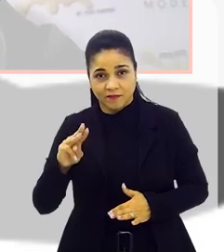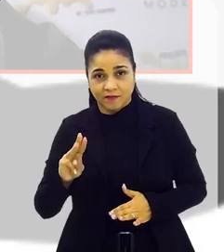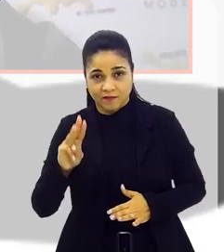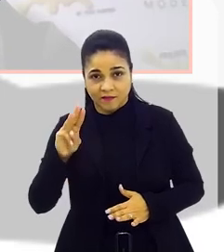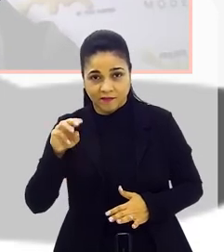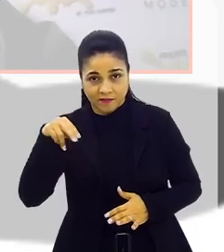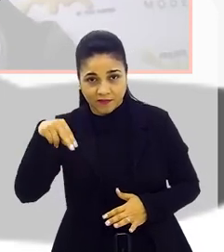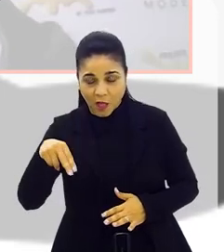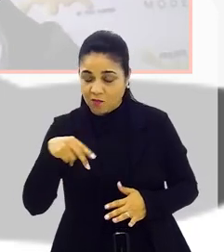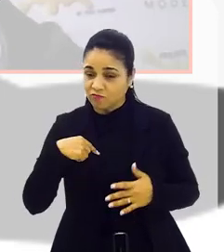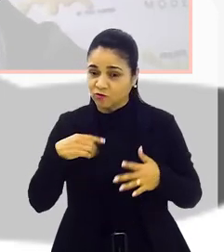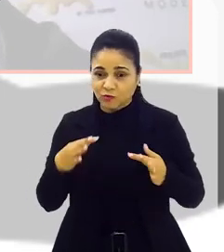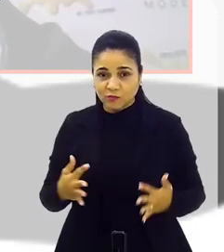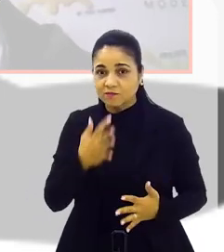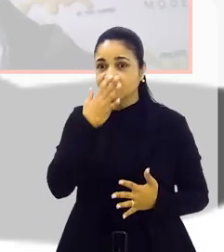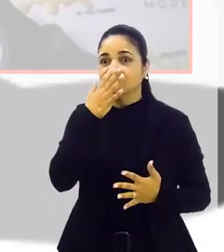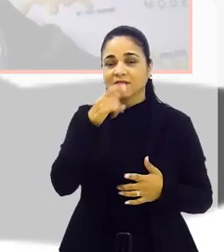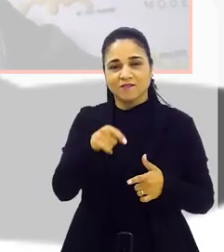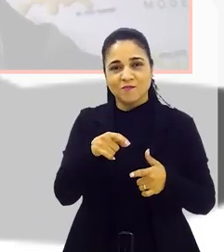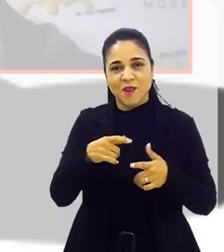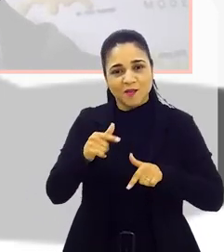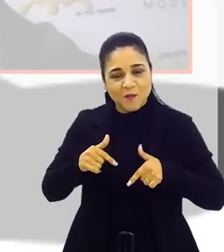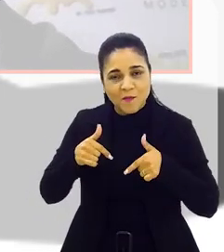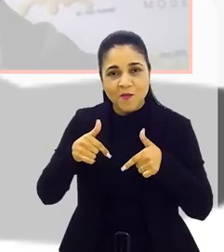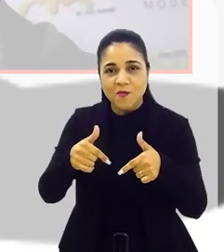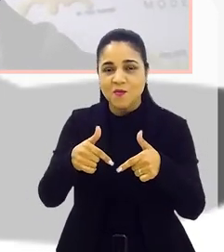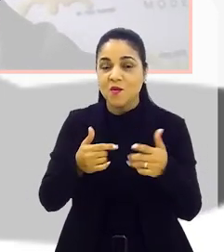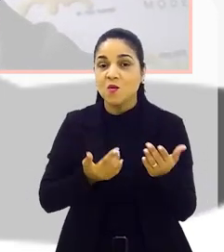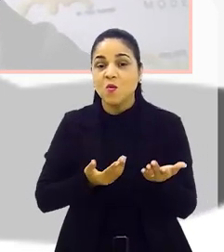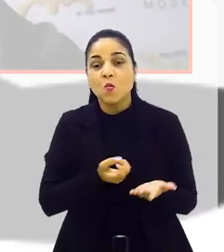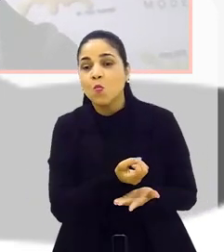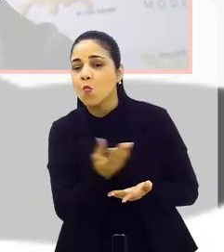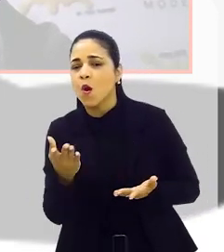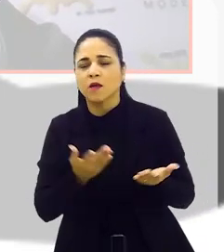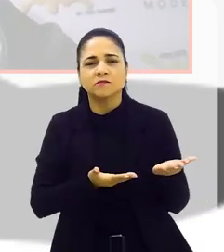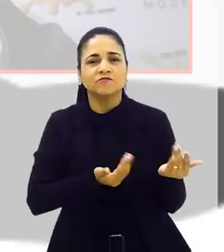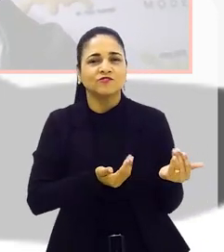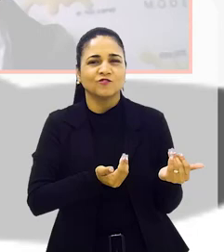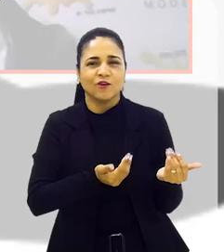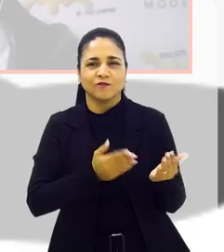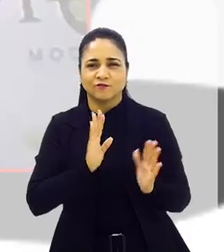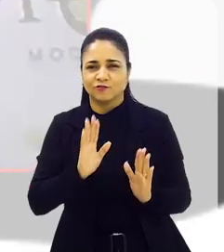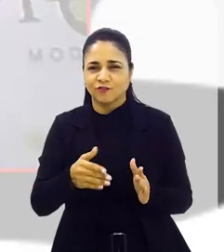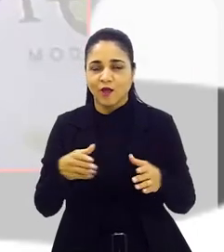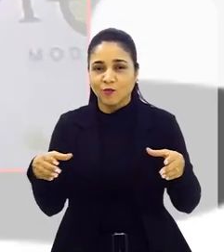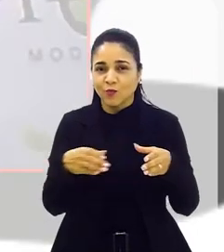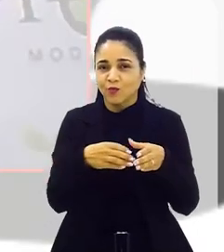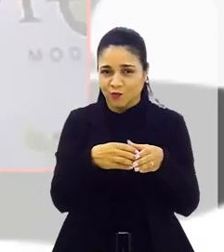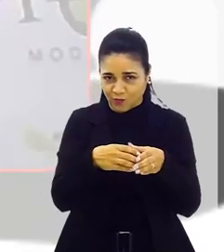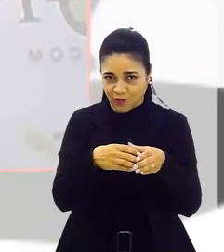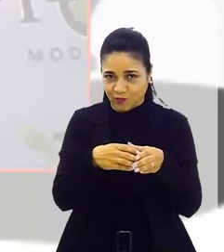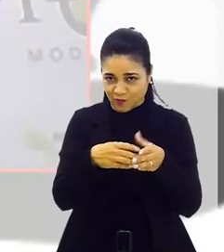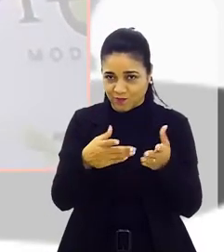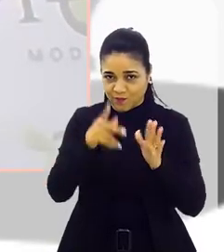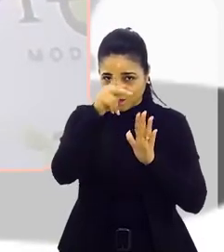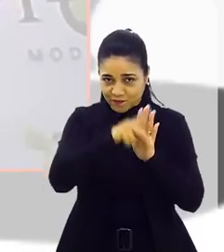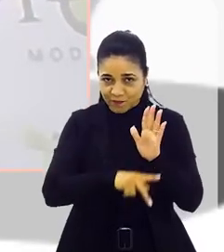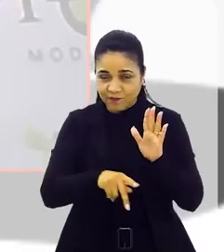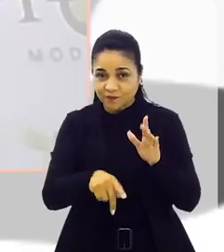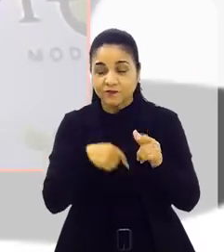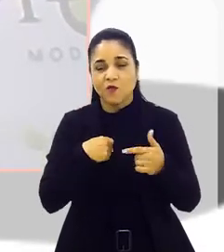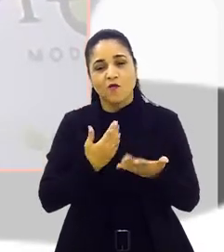todo mundo encantado aqui com a tua iniciativa. Quantos jovens já estão envolvidos? É assim, deixa eu começar